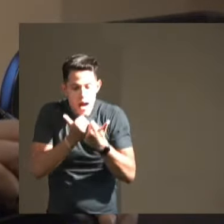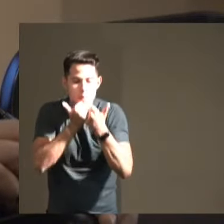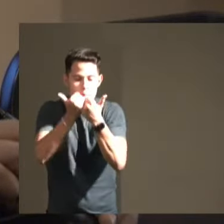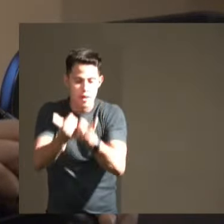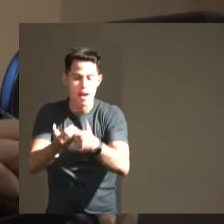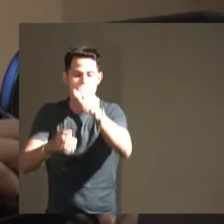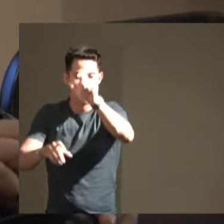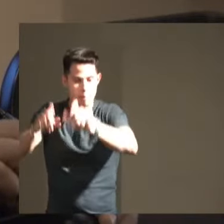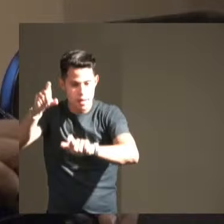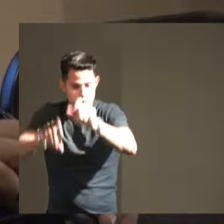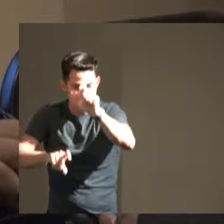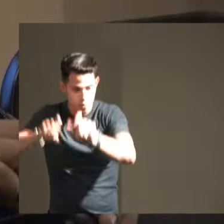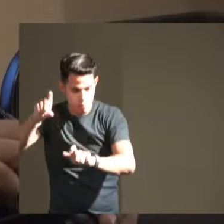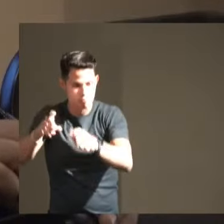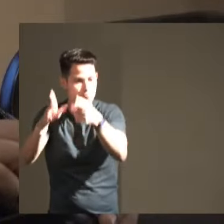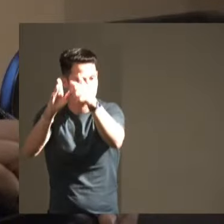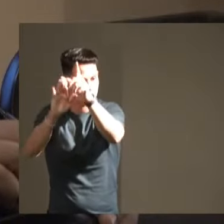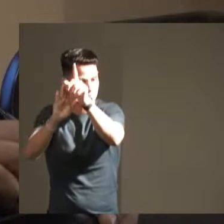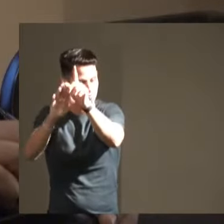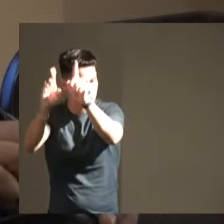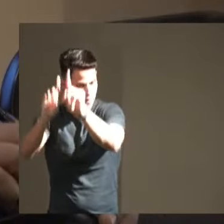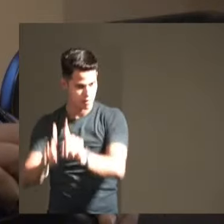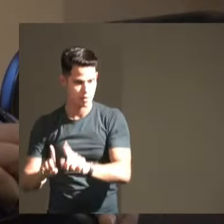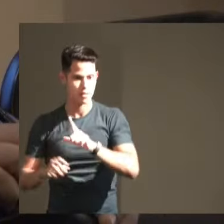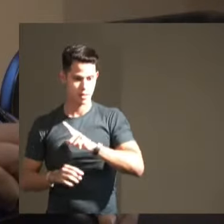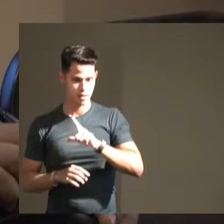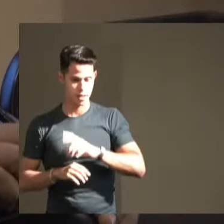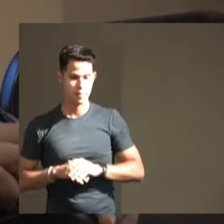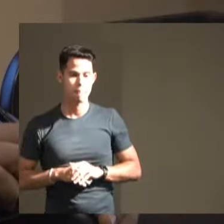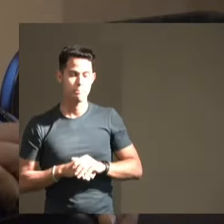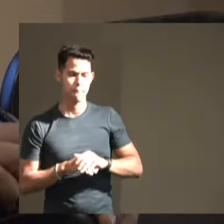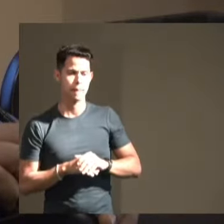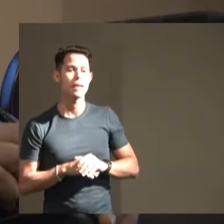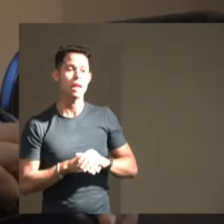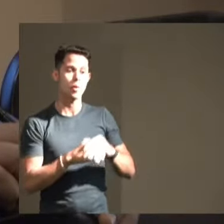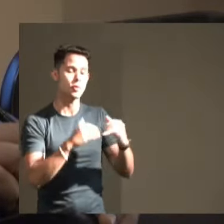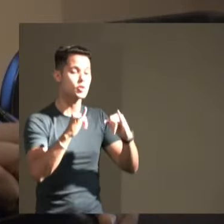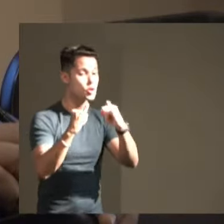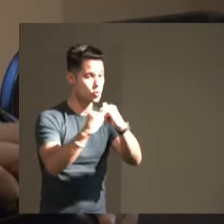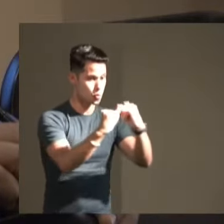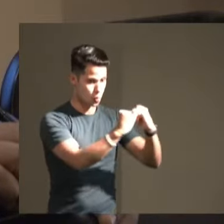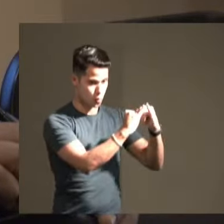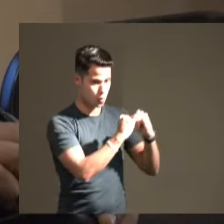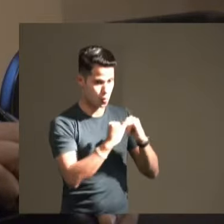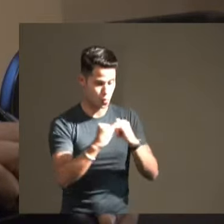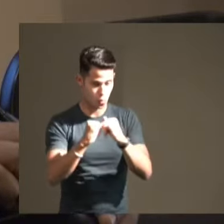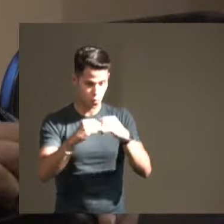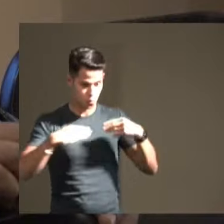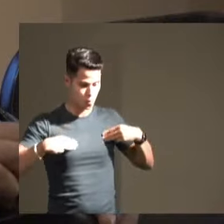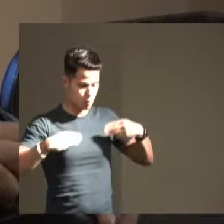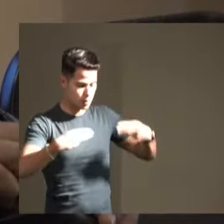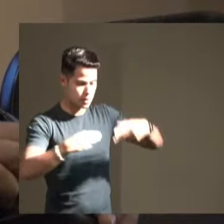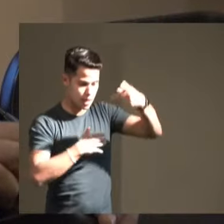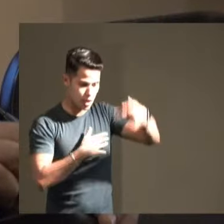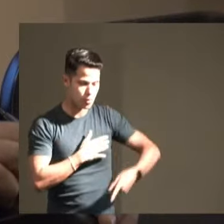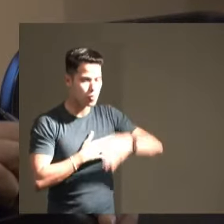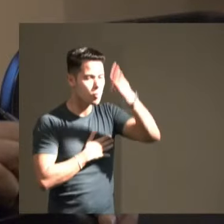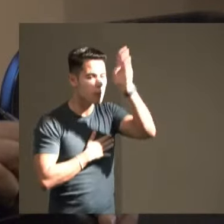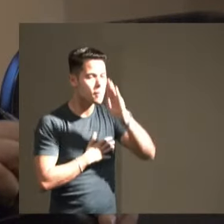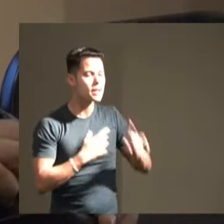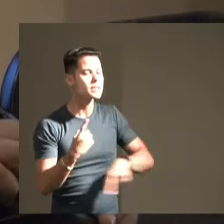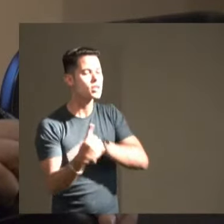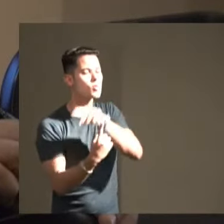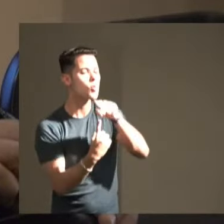deficiência. O Instituto Imperial dos Meninos Cegos do Brasil, hoje Instituto Benjamin Constant, fundado